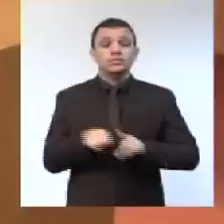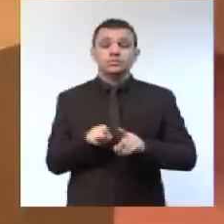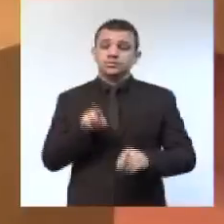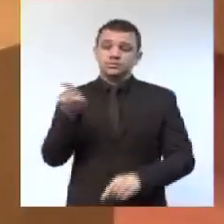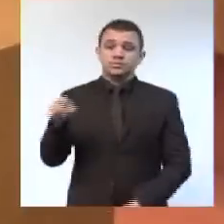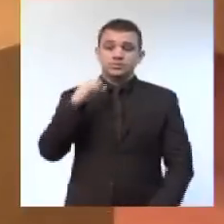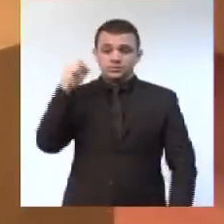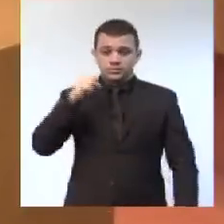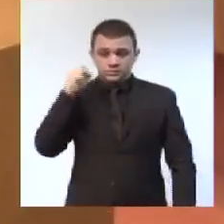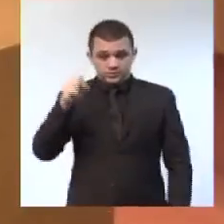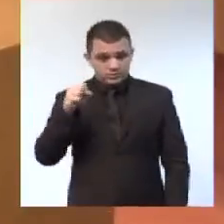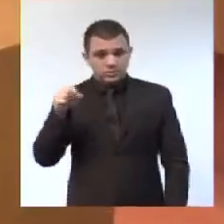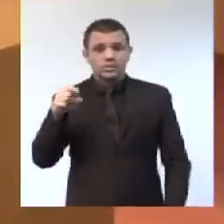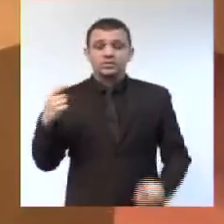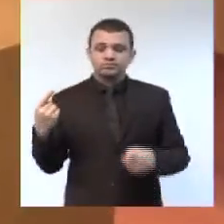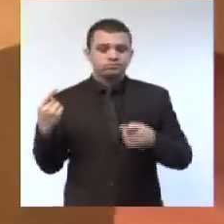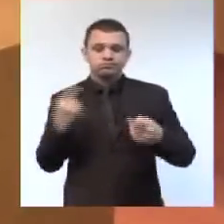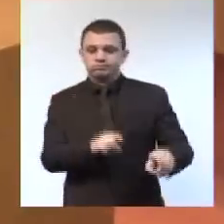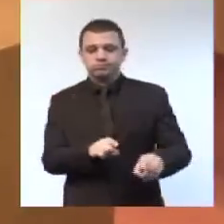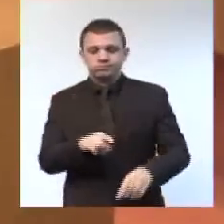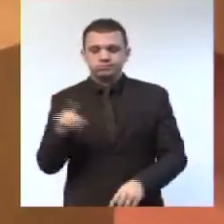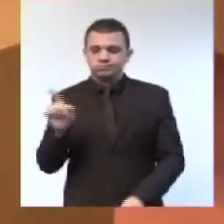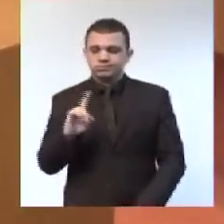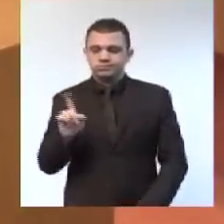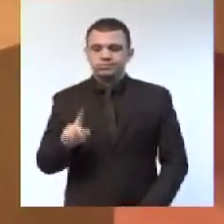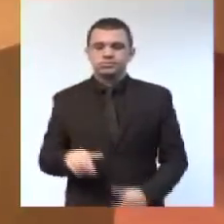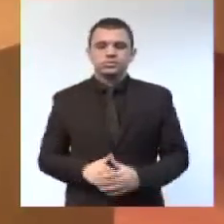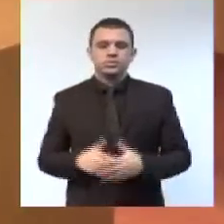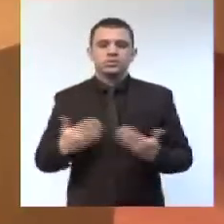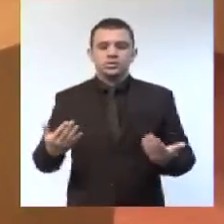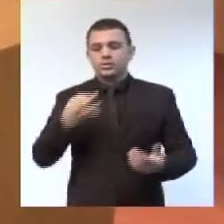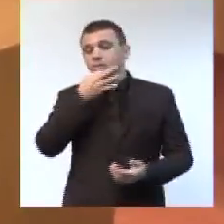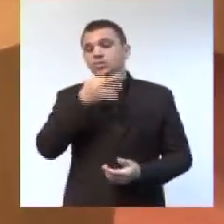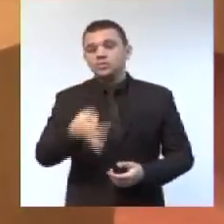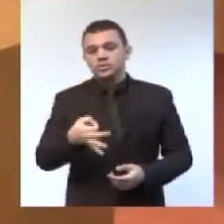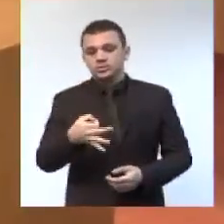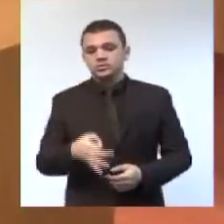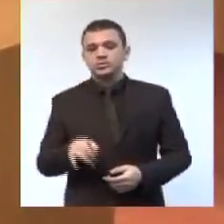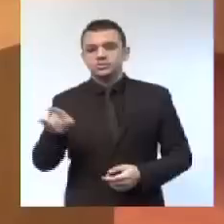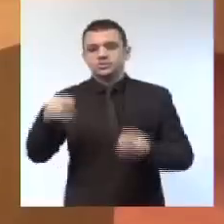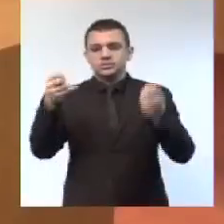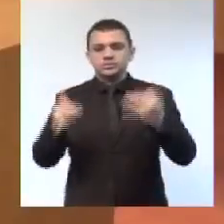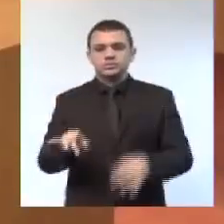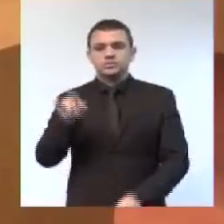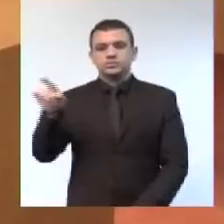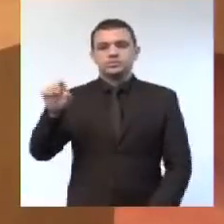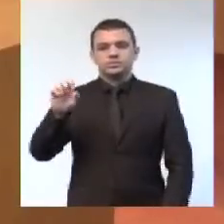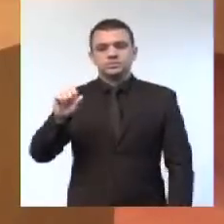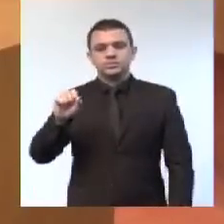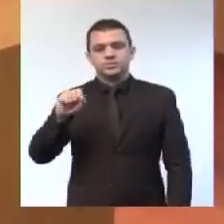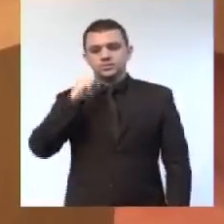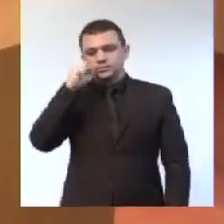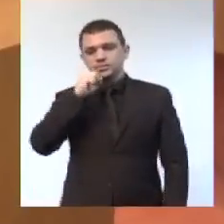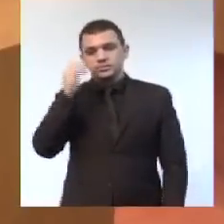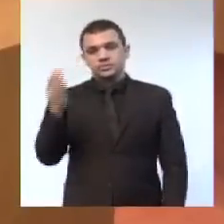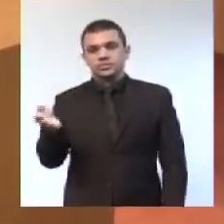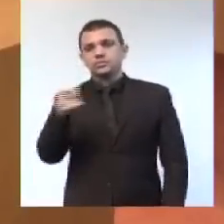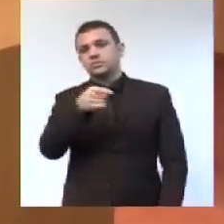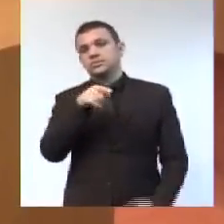traiu. E acho que quando a senhora falar do senador João Alberto, uma das coisas que a senhora tem que ter, na verdade,